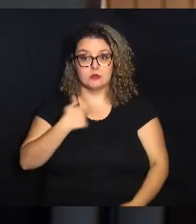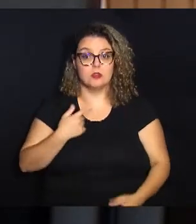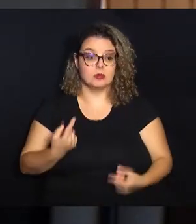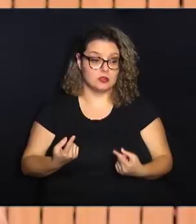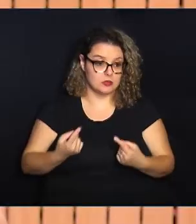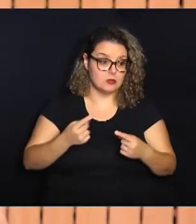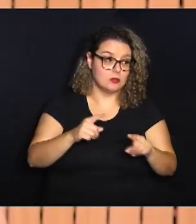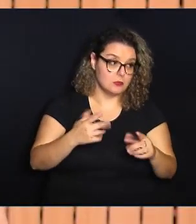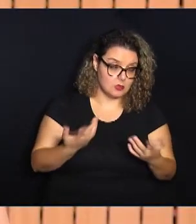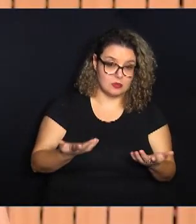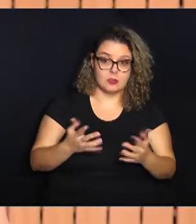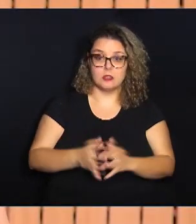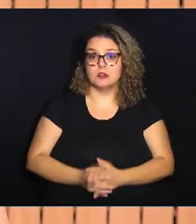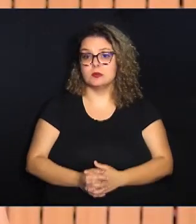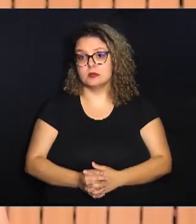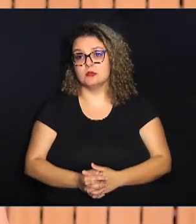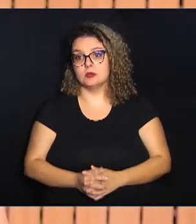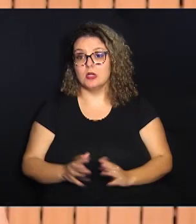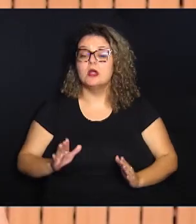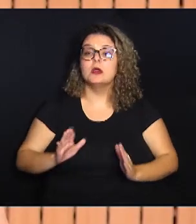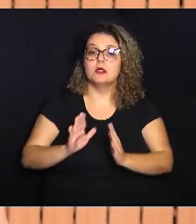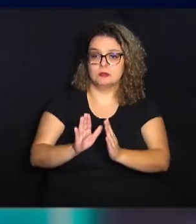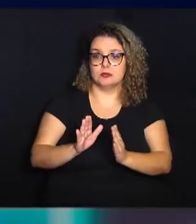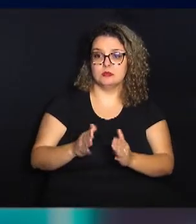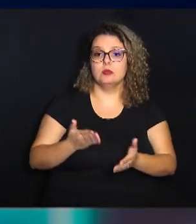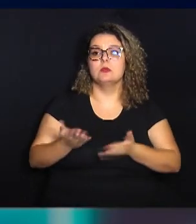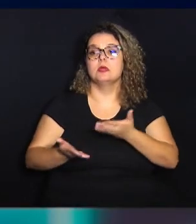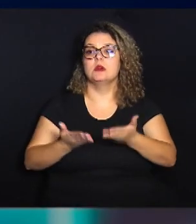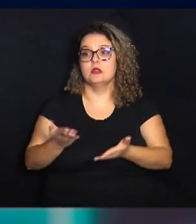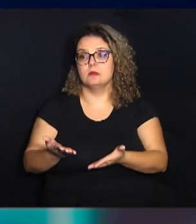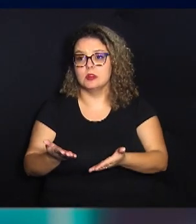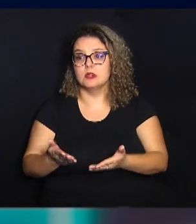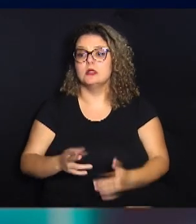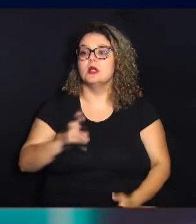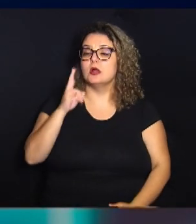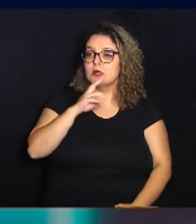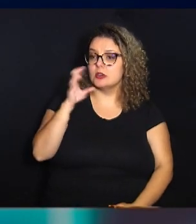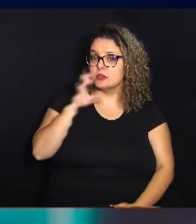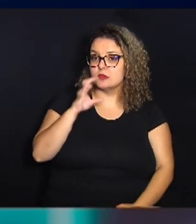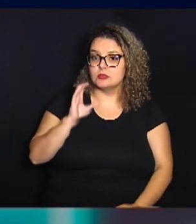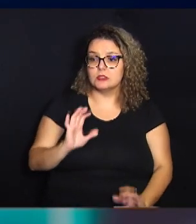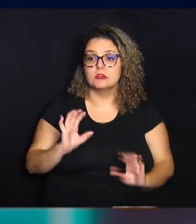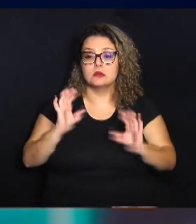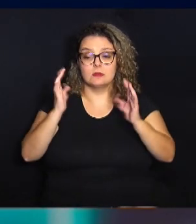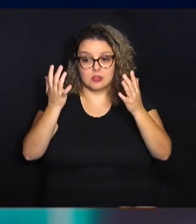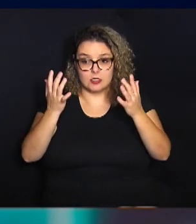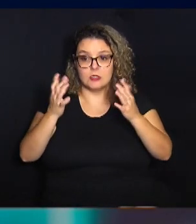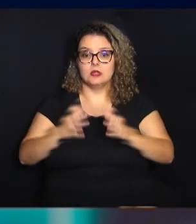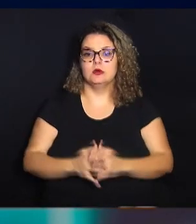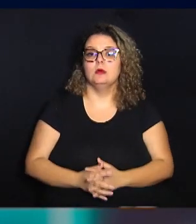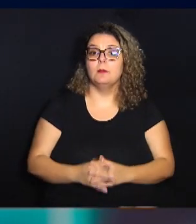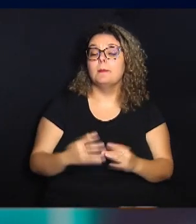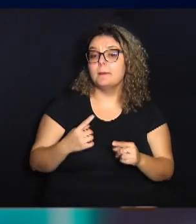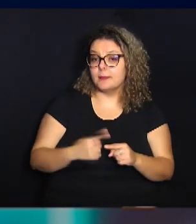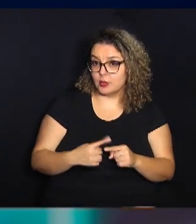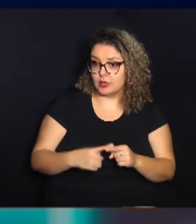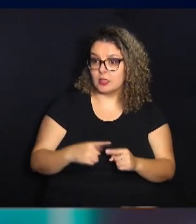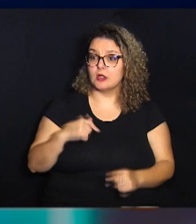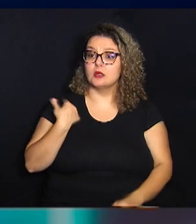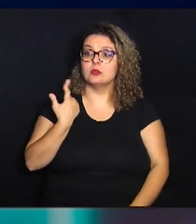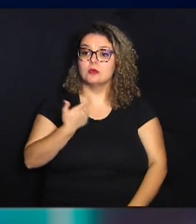provocamos essa frente para tratar da questão da emergência climática, porque